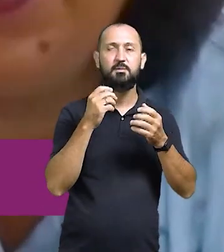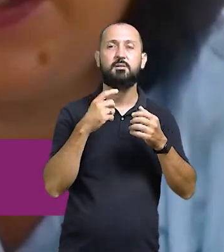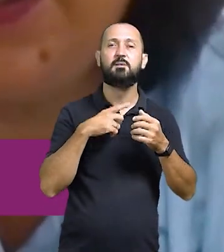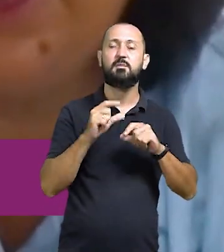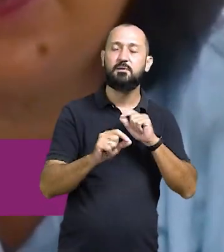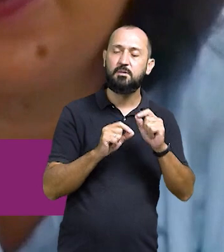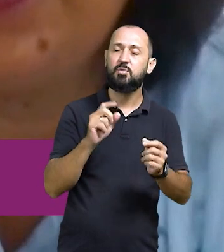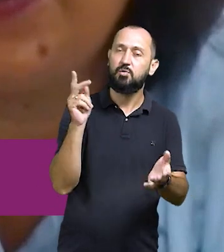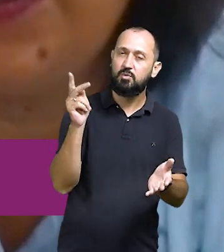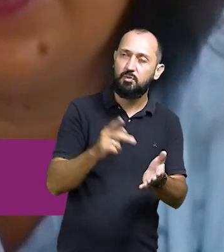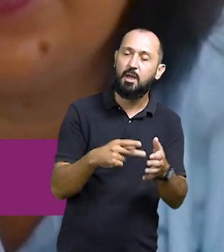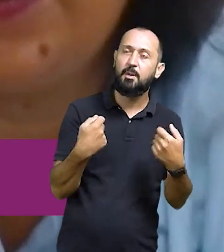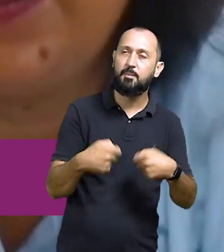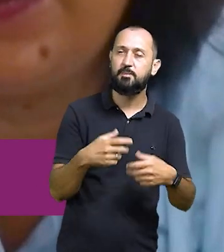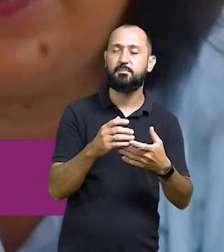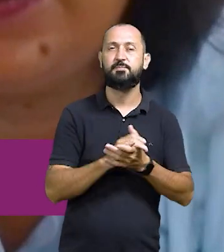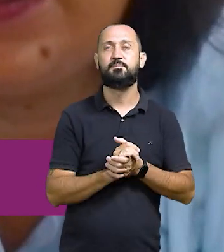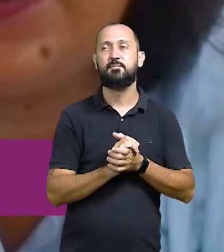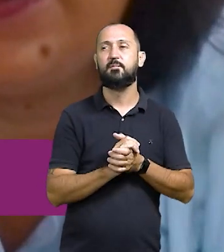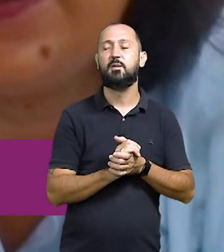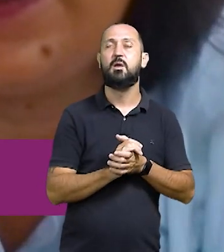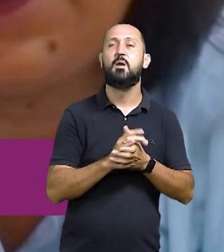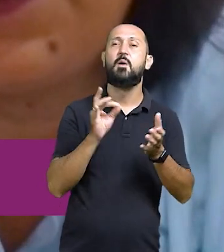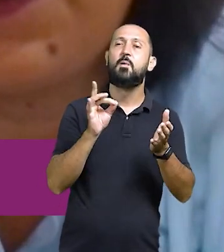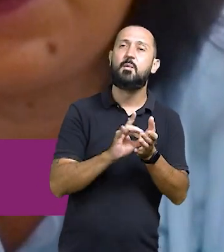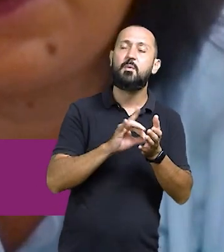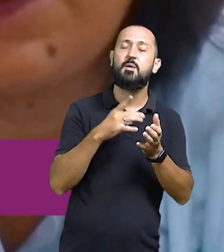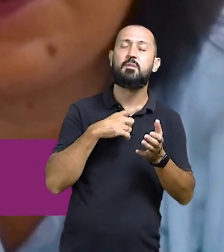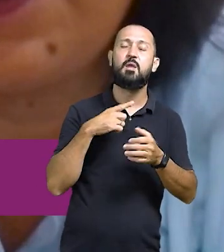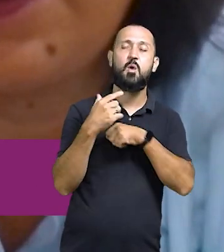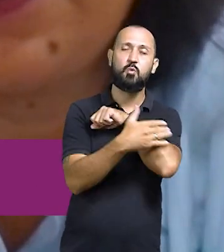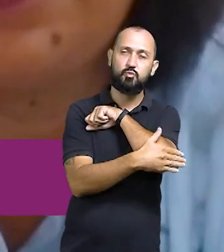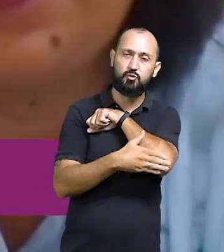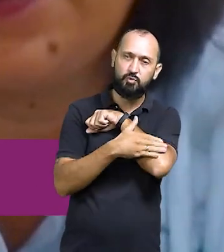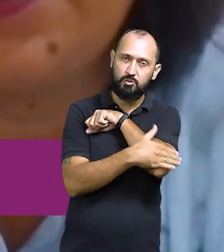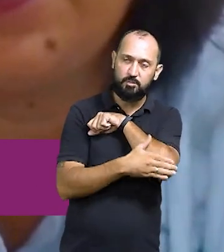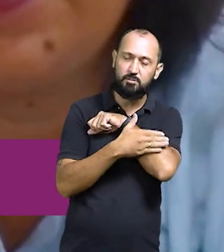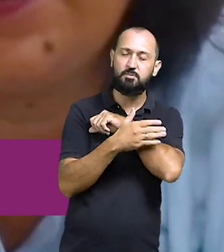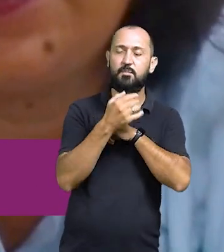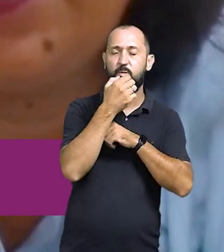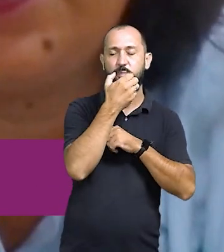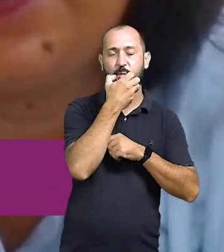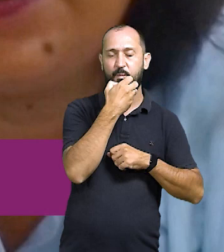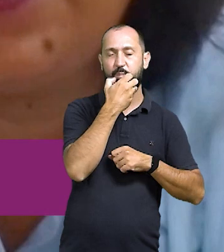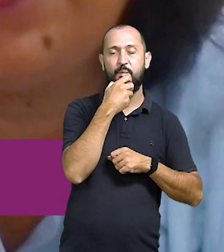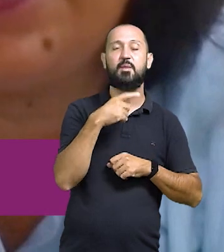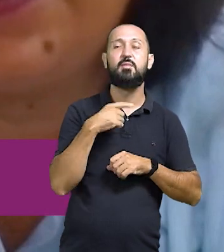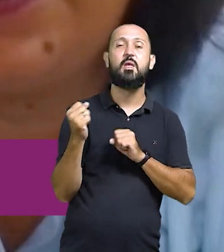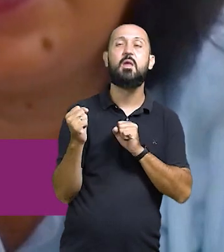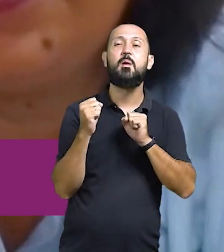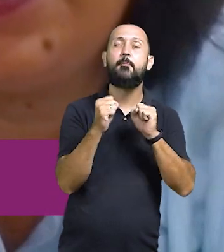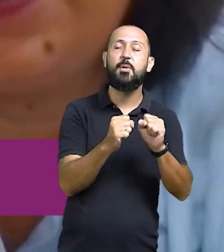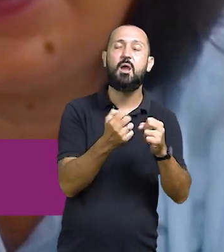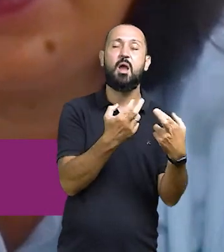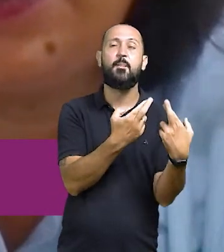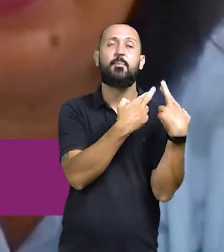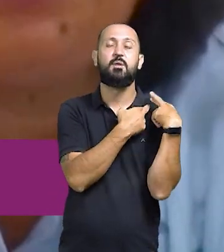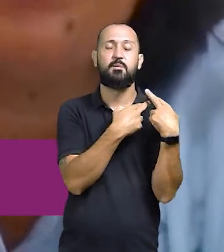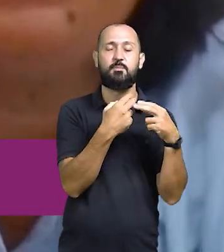porque é ódio, se trata de ódio, de humilhação, de não aceitação por conta do